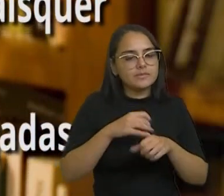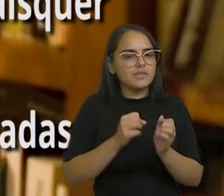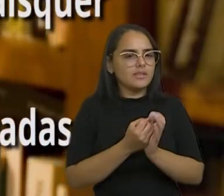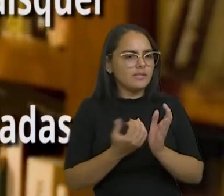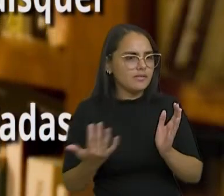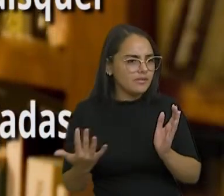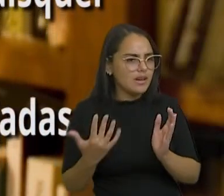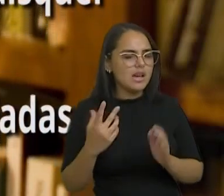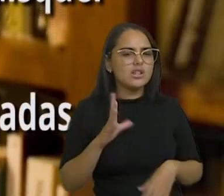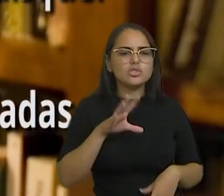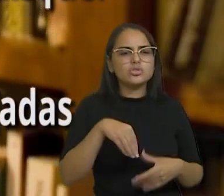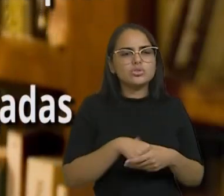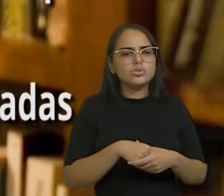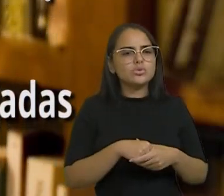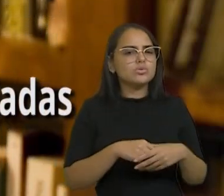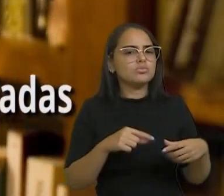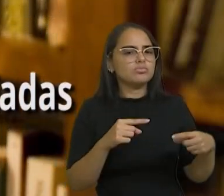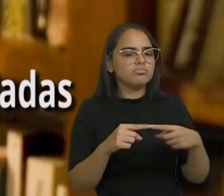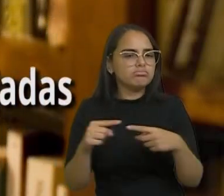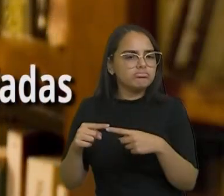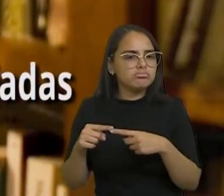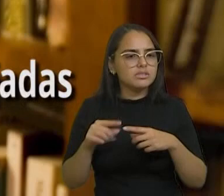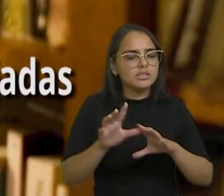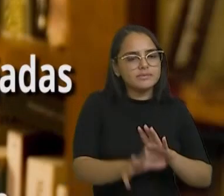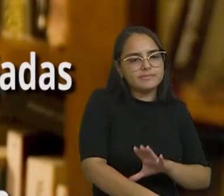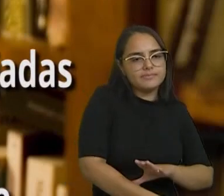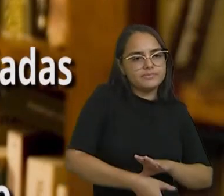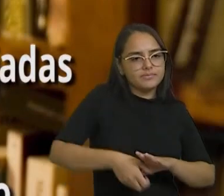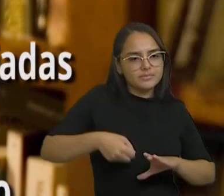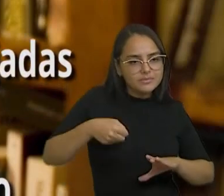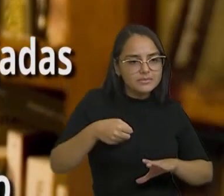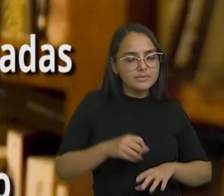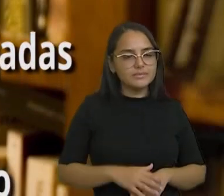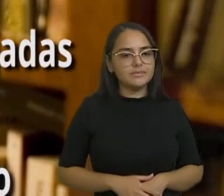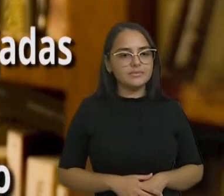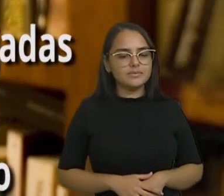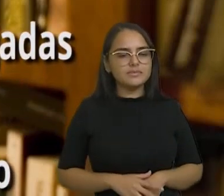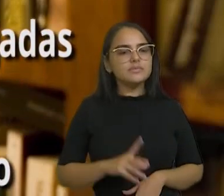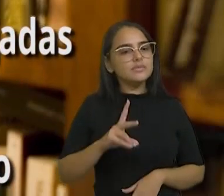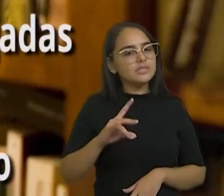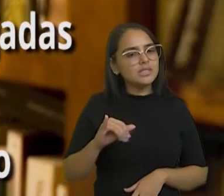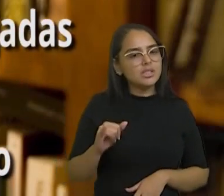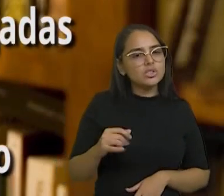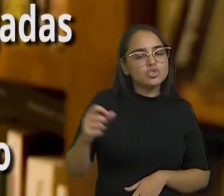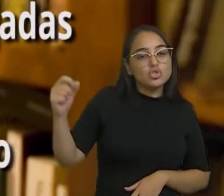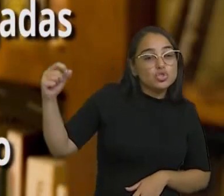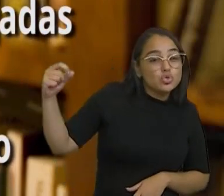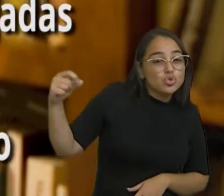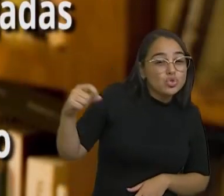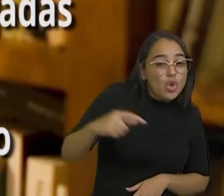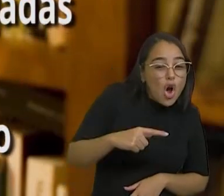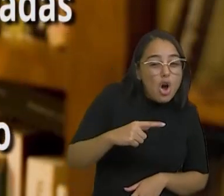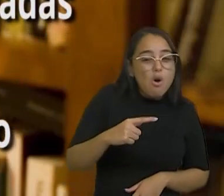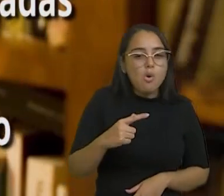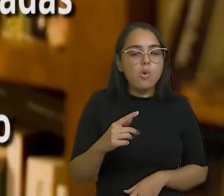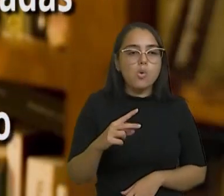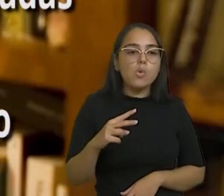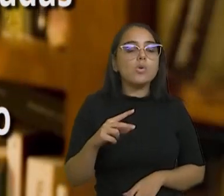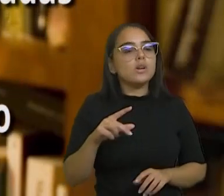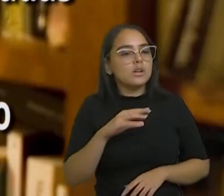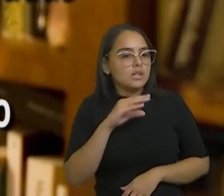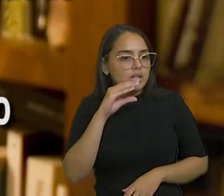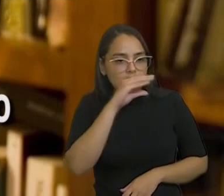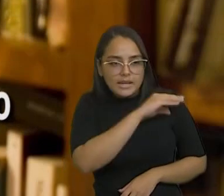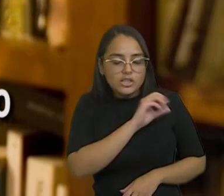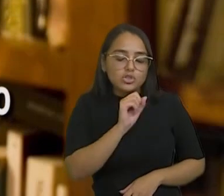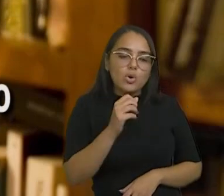maxixe, tudo consorciado, puxado pela bendita mandioca. São dias calejados, sol ardente ou até mesmo